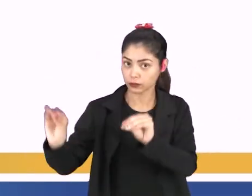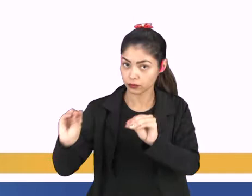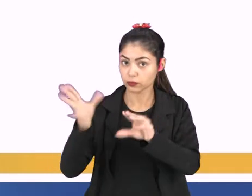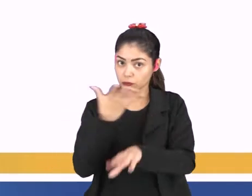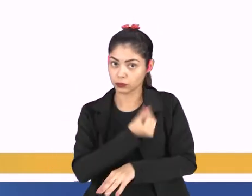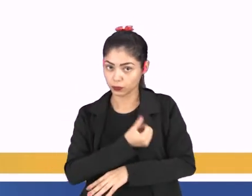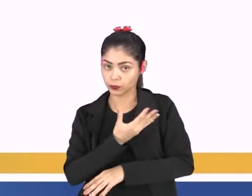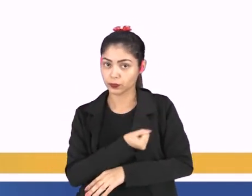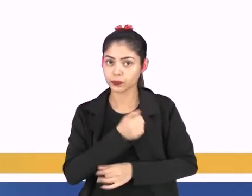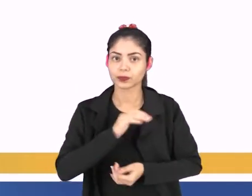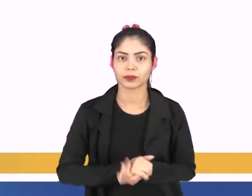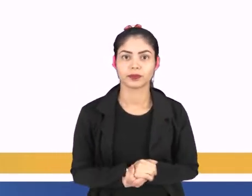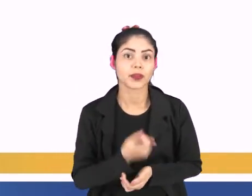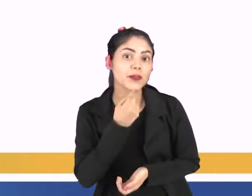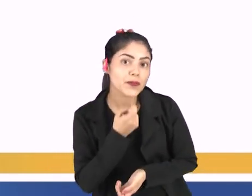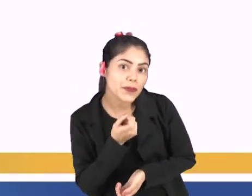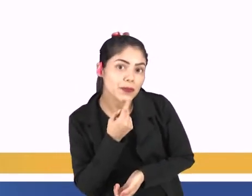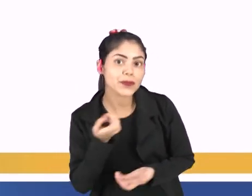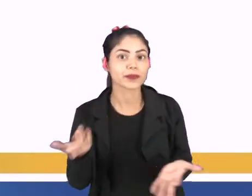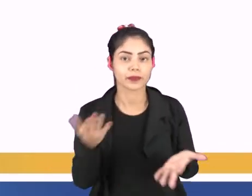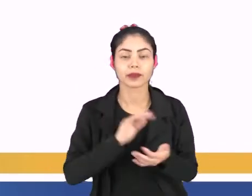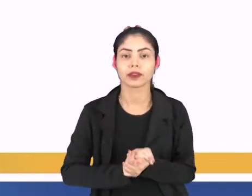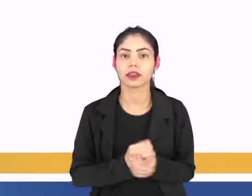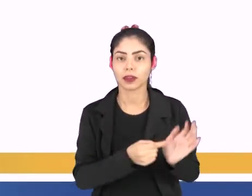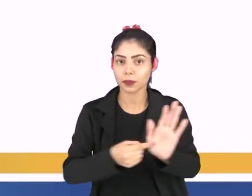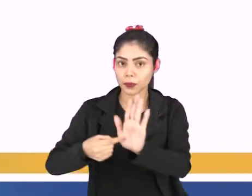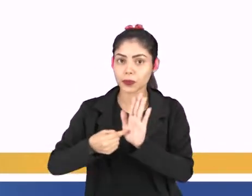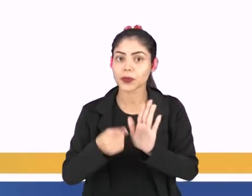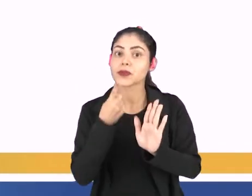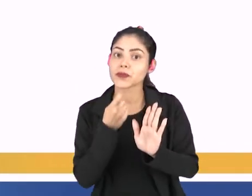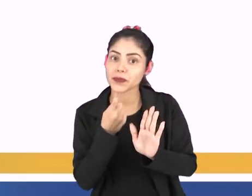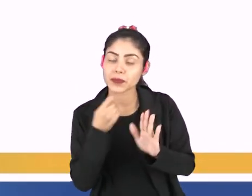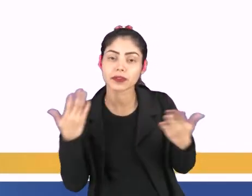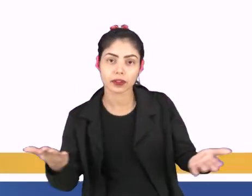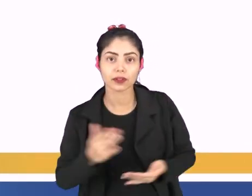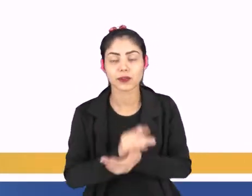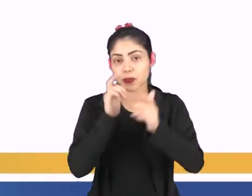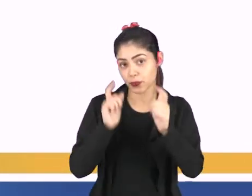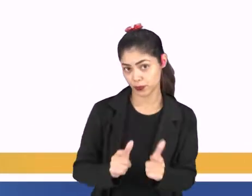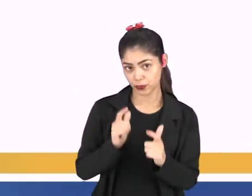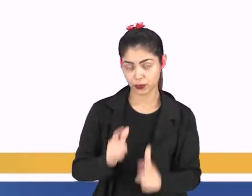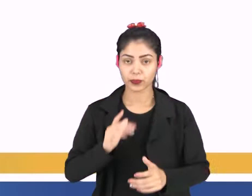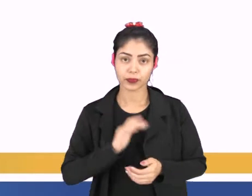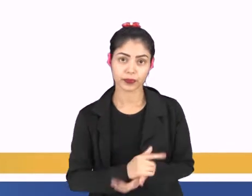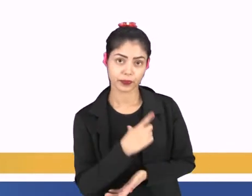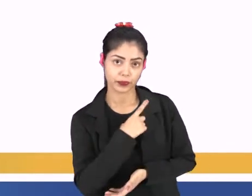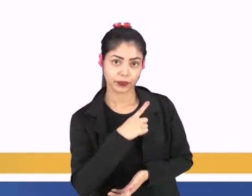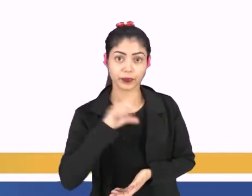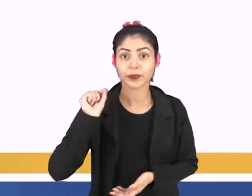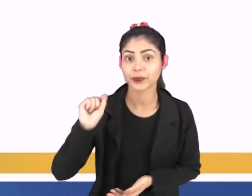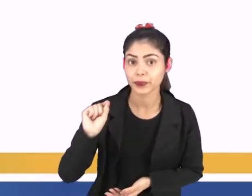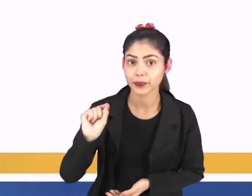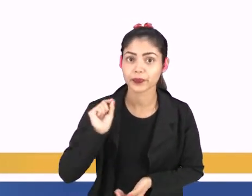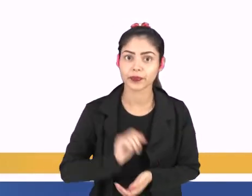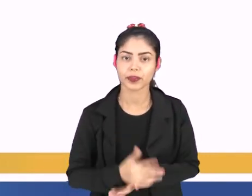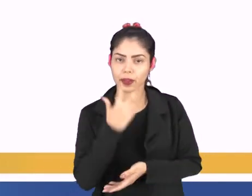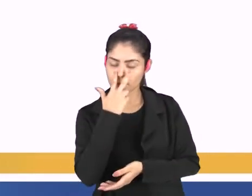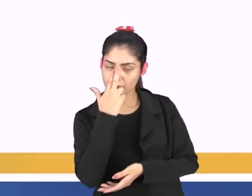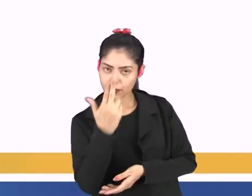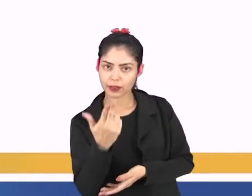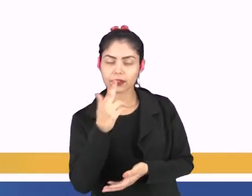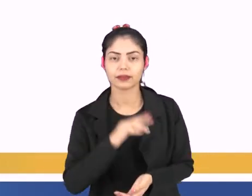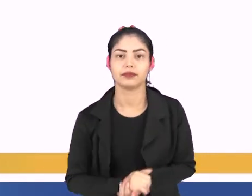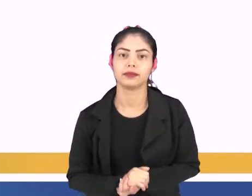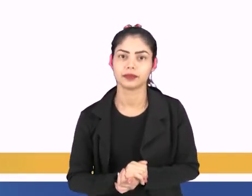que estão em vermelho, ressaltado em vermelho, onde nós temos uma semelhança